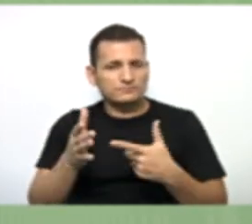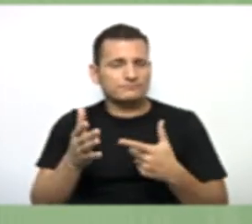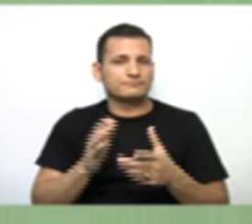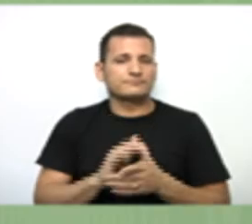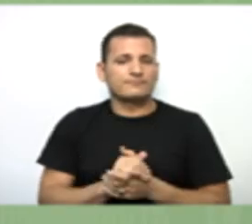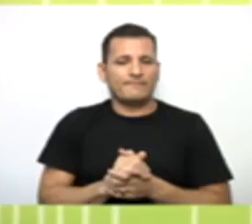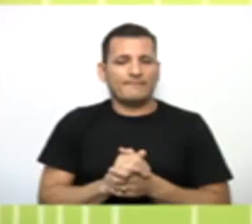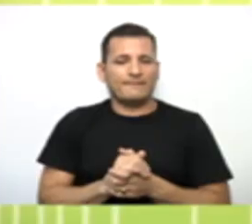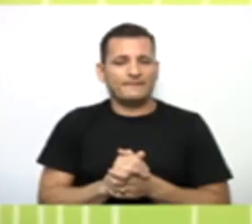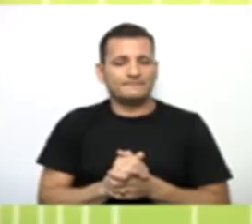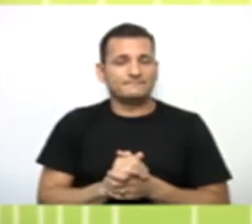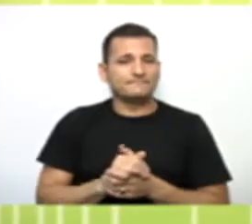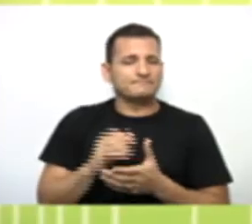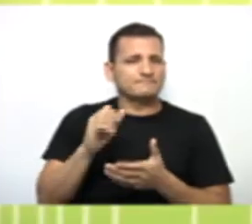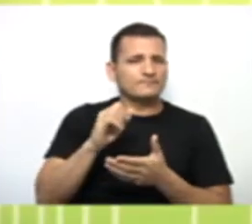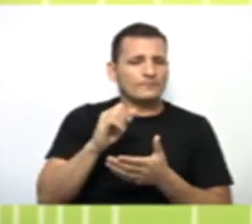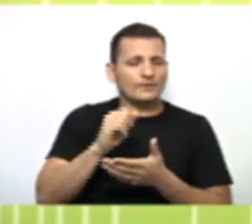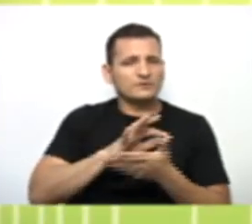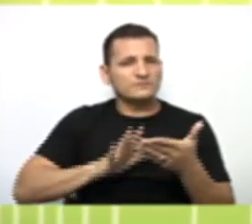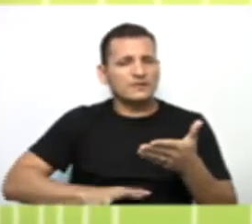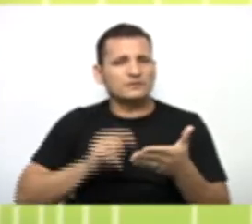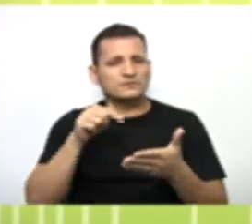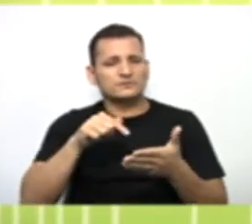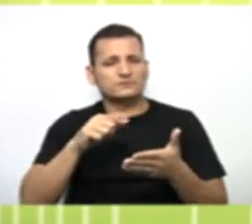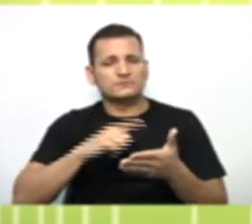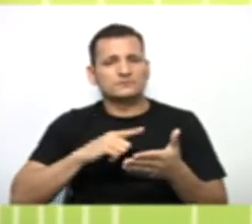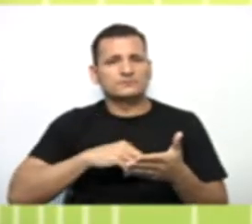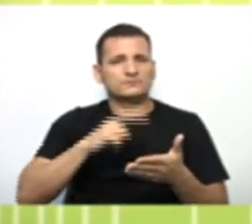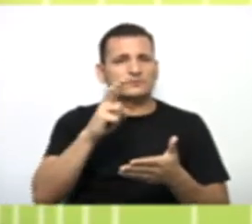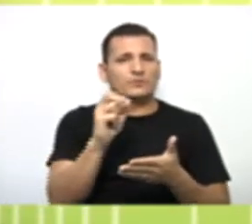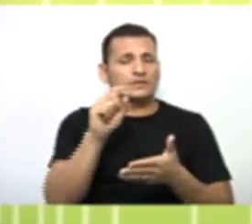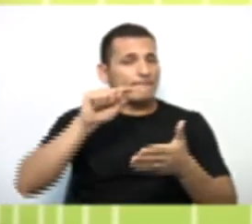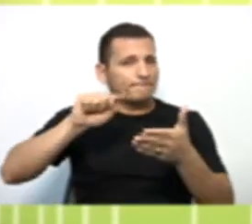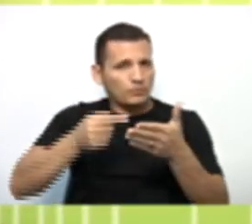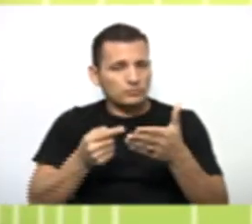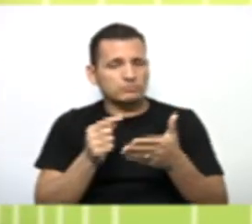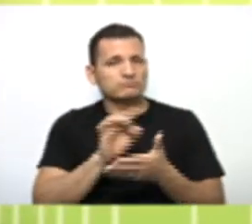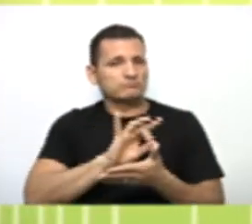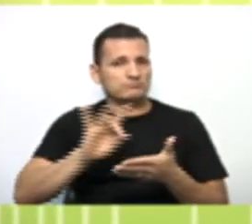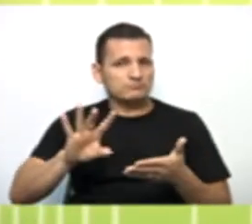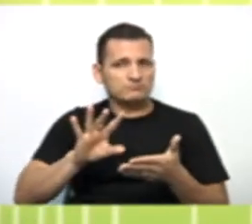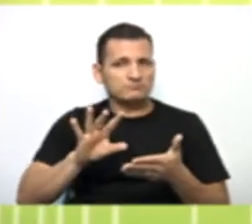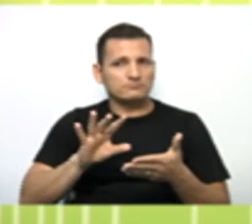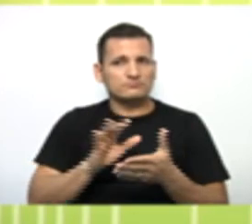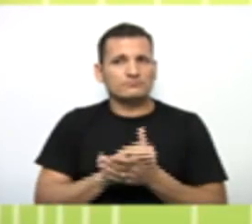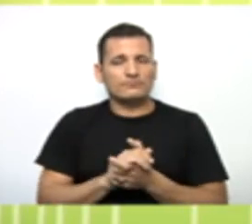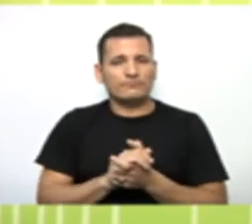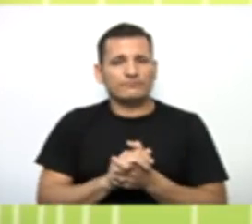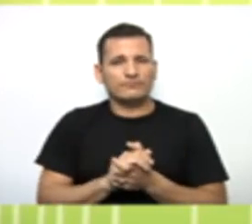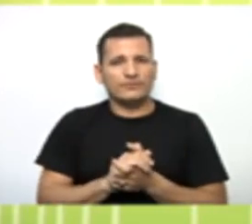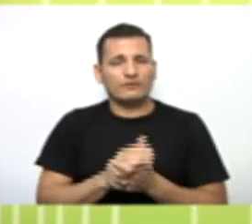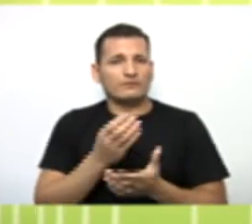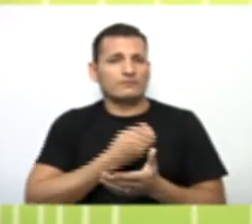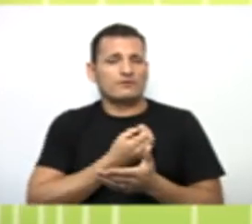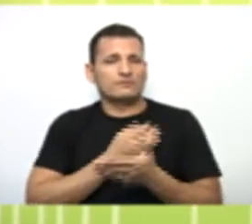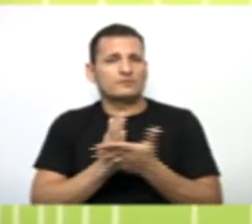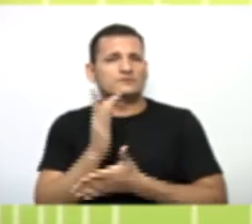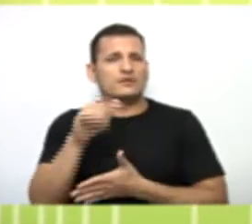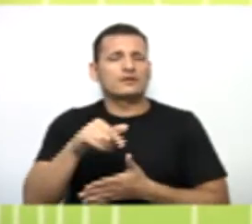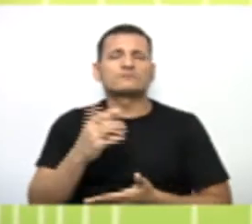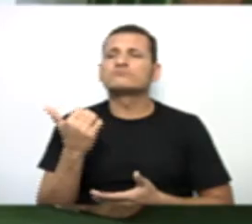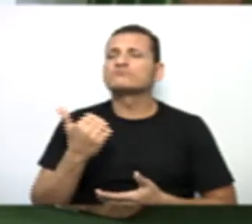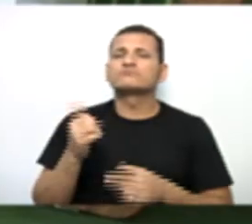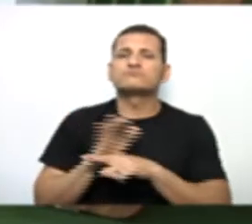só, as atividades valem 50 pontos cada uma. Pois é, a média para passar aqui são quanto,